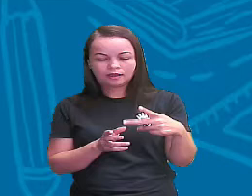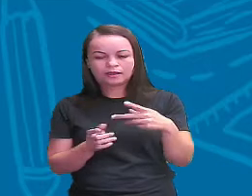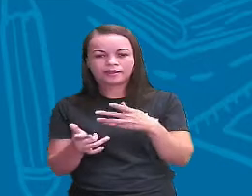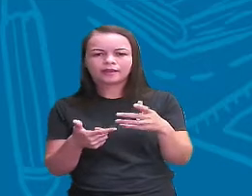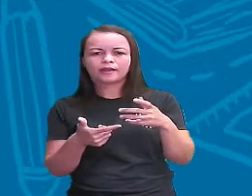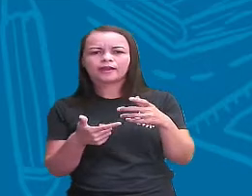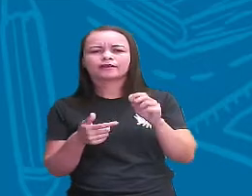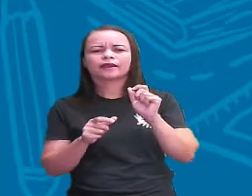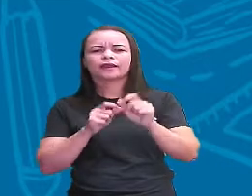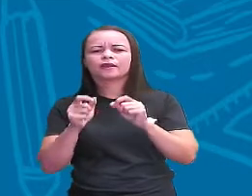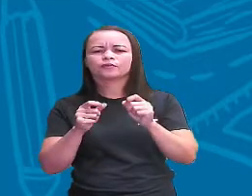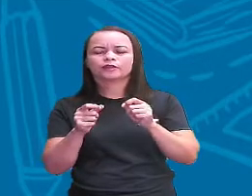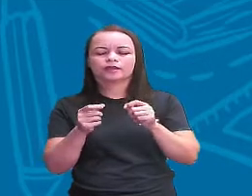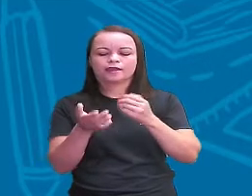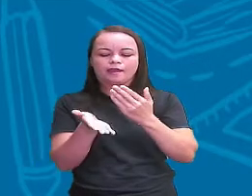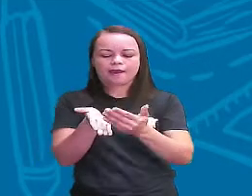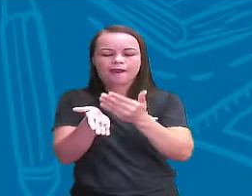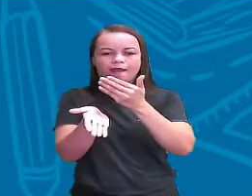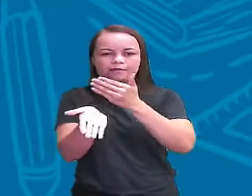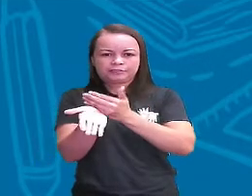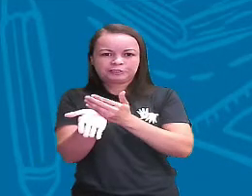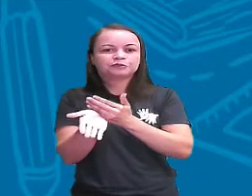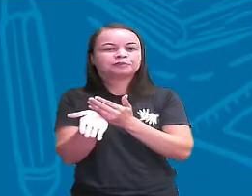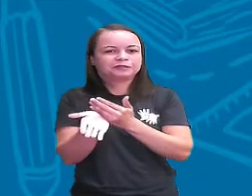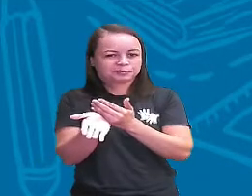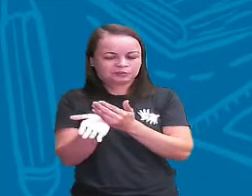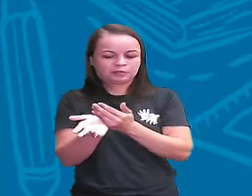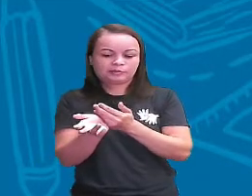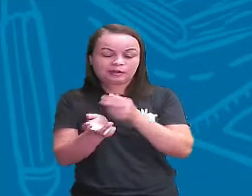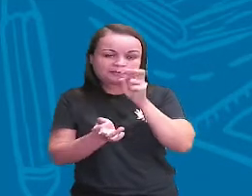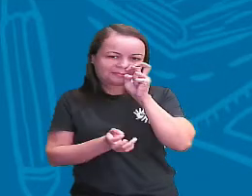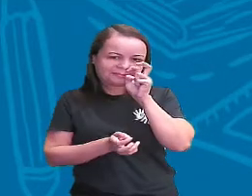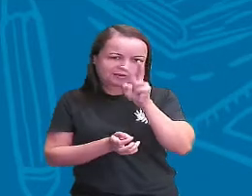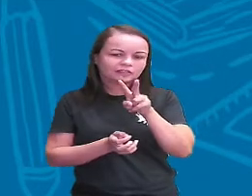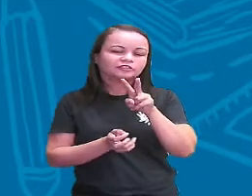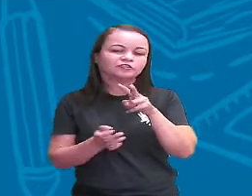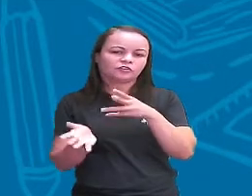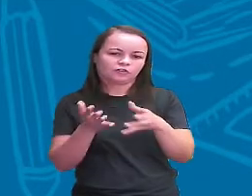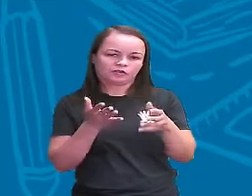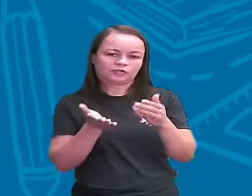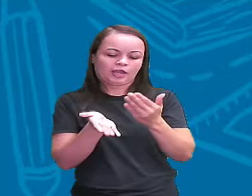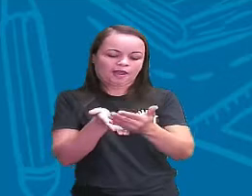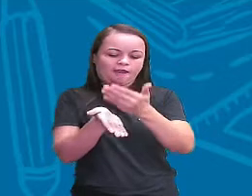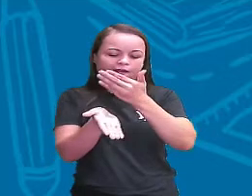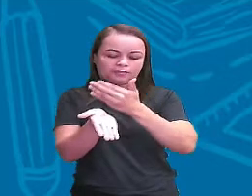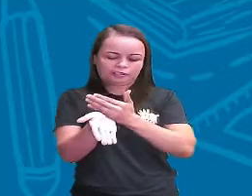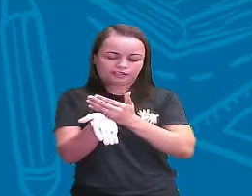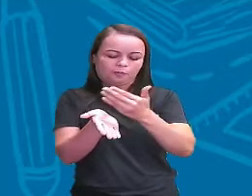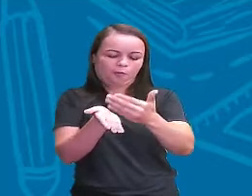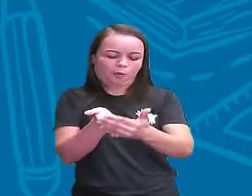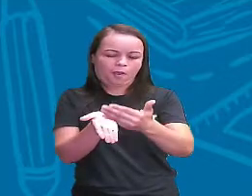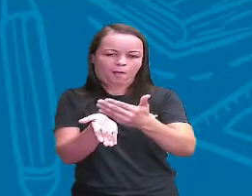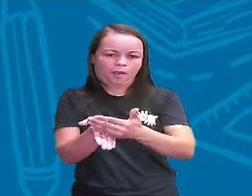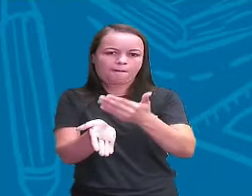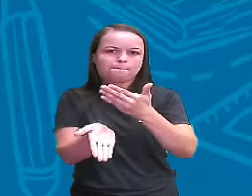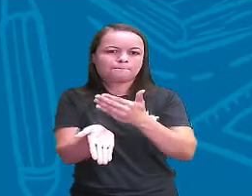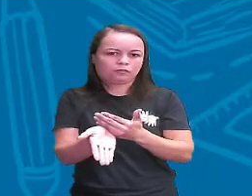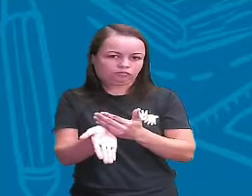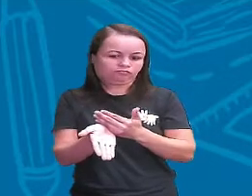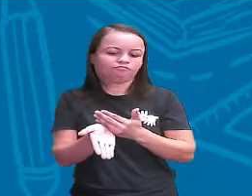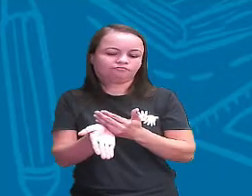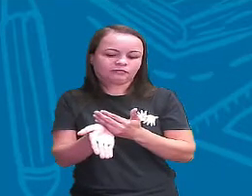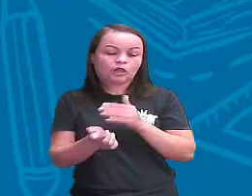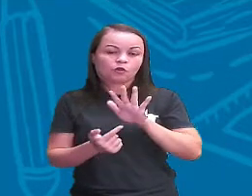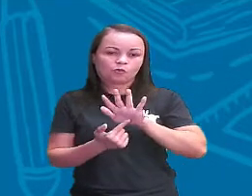a antepenúltima é a sílaba mais forte, é a antepenúltima, como aqui eu trago o exemplo